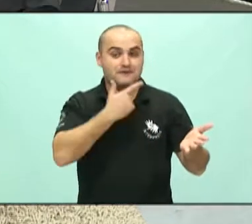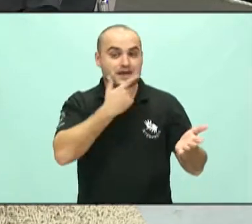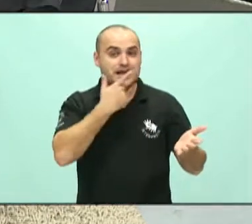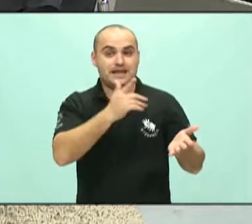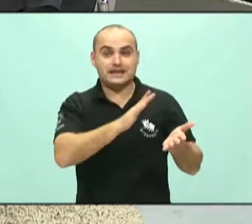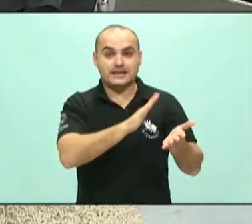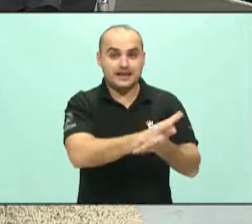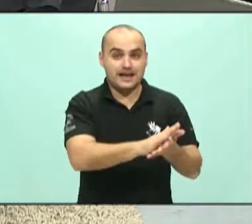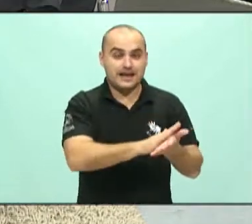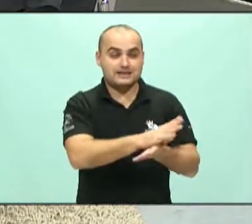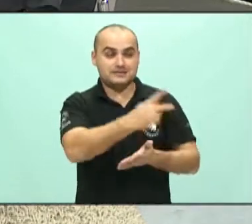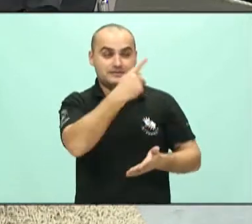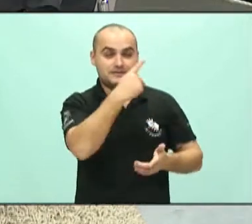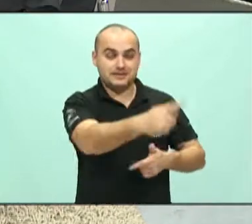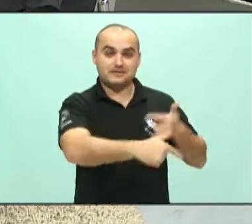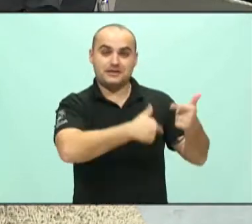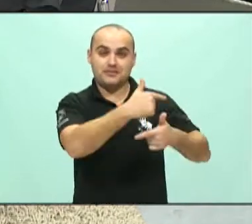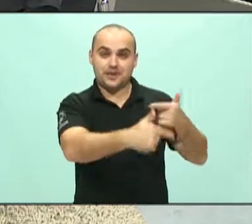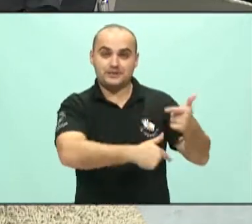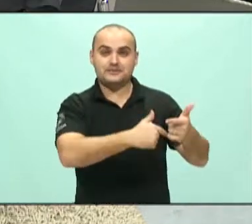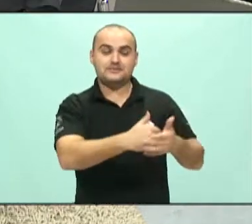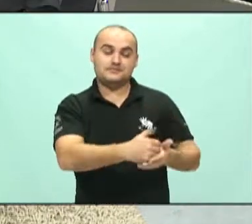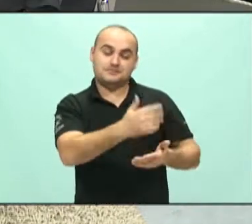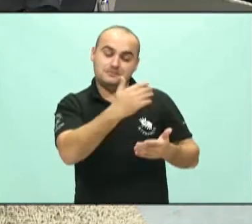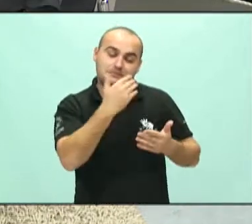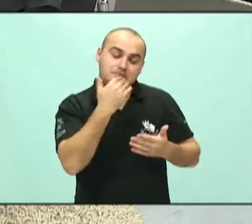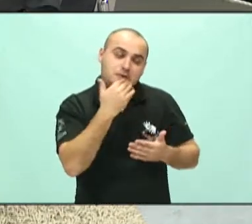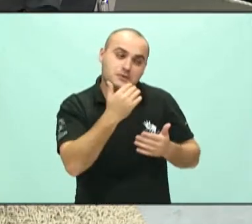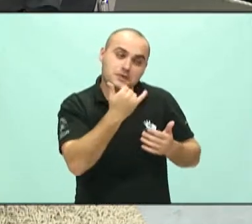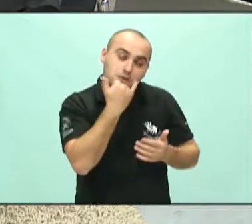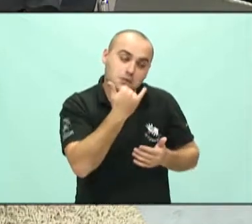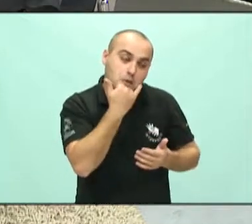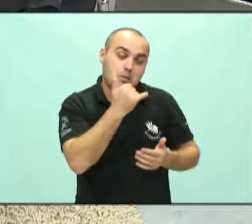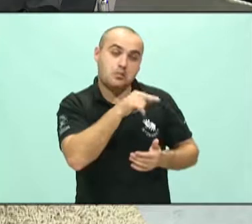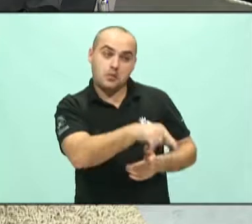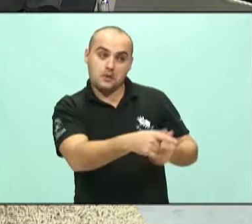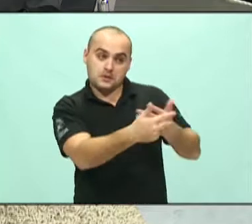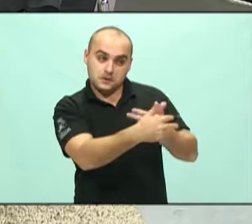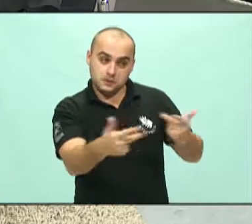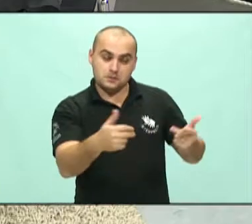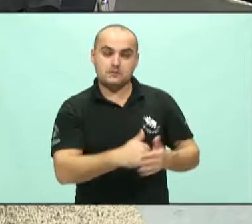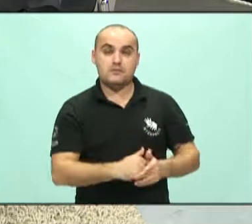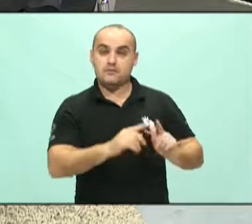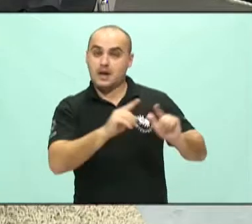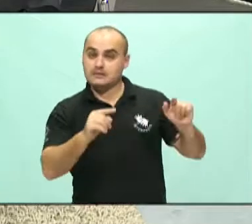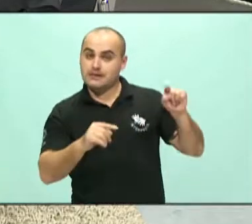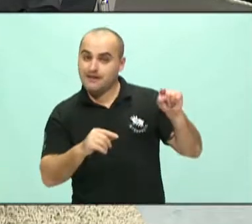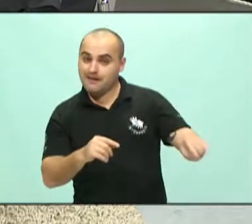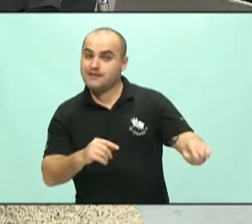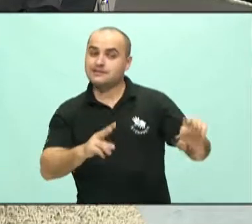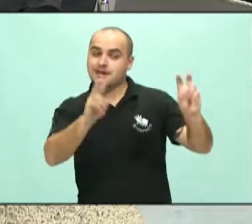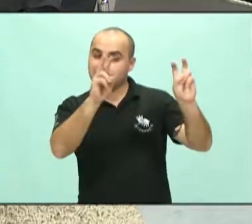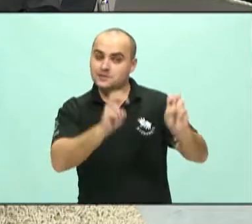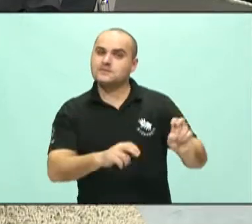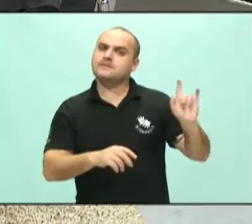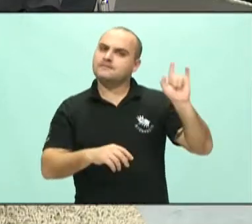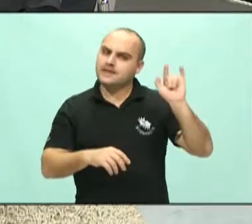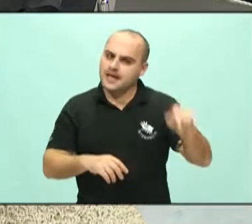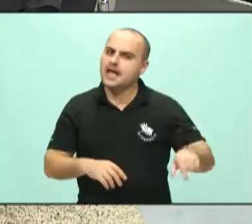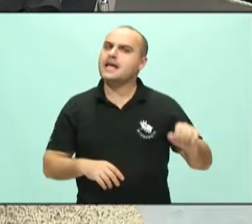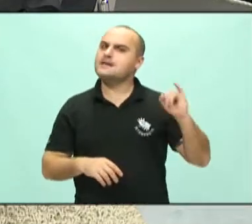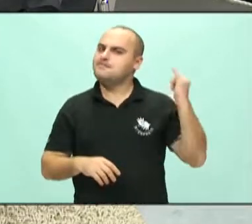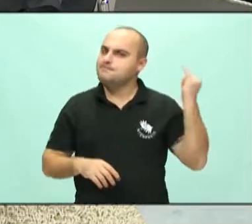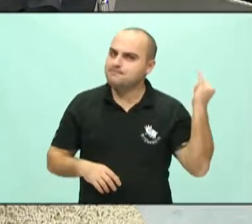hoje sobre o seu trabalho parlamentar. Eu lhe peço escusas por isso, mas esses assuntos, claro que é de extremo